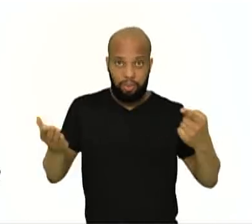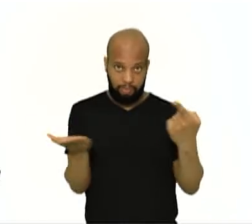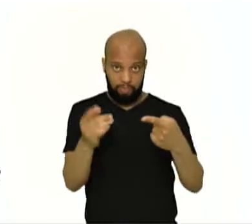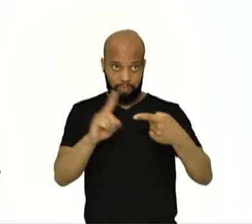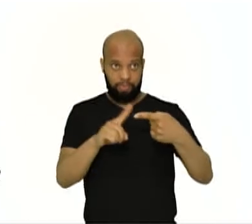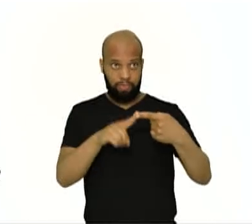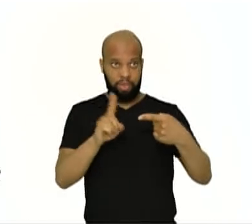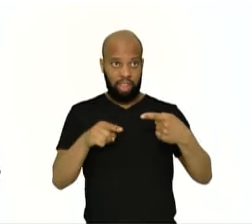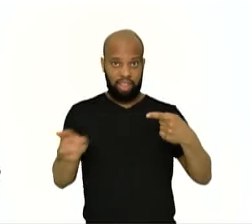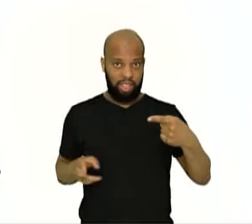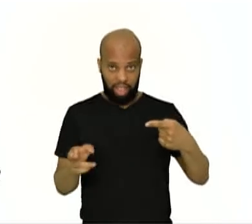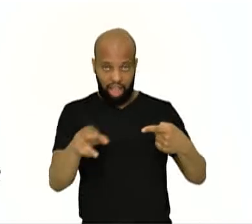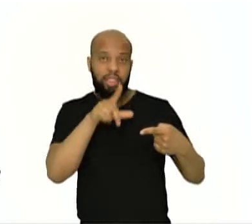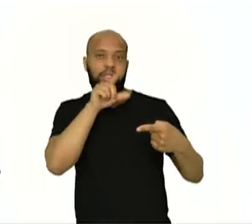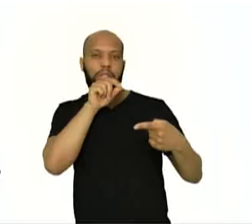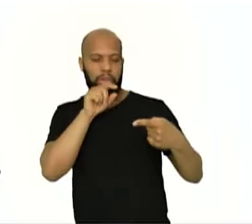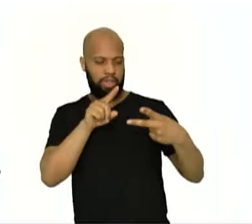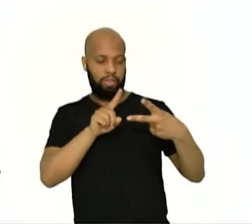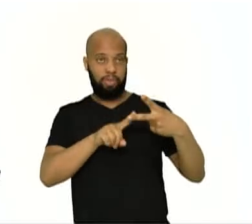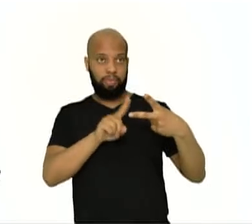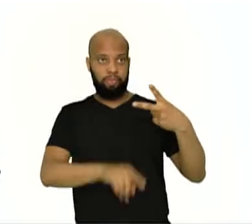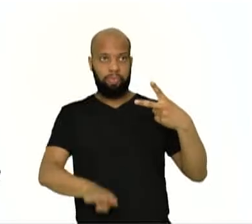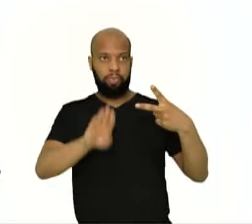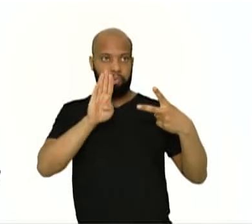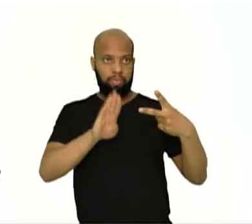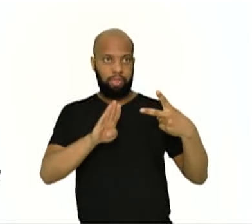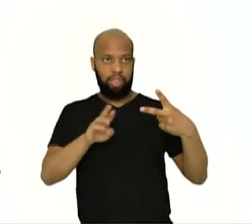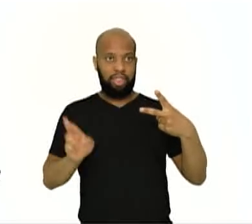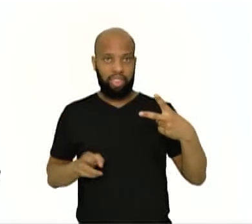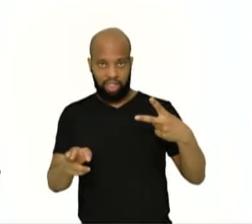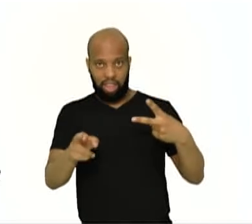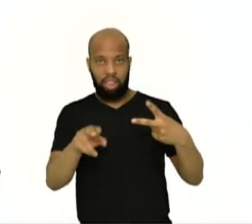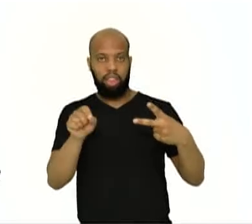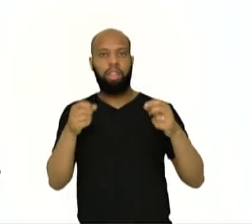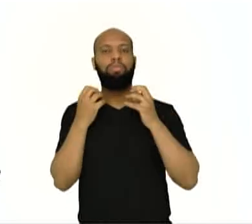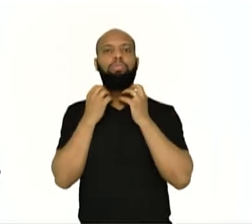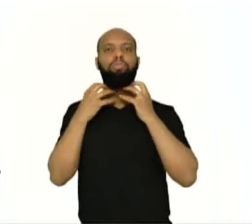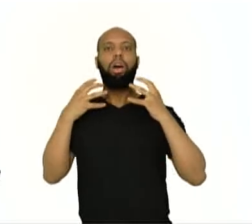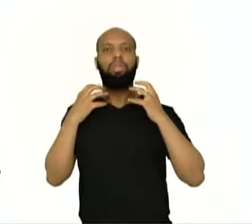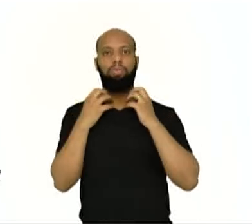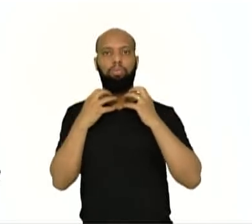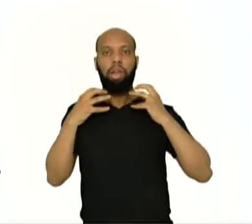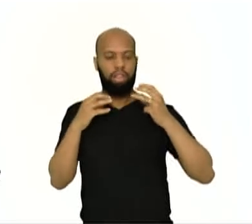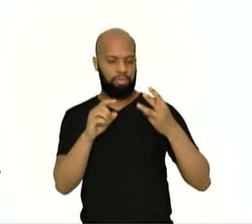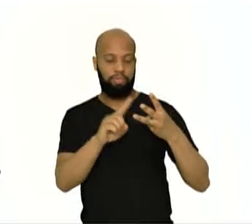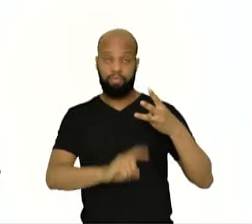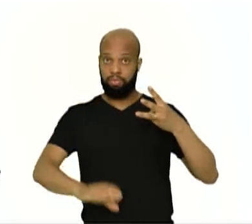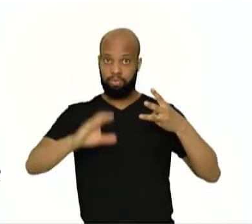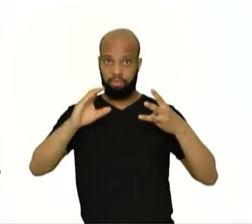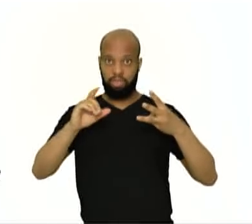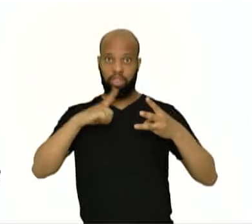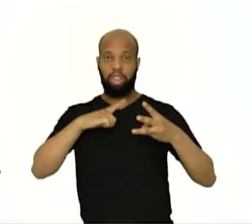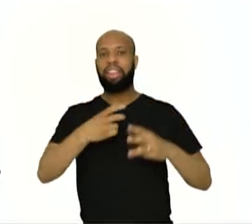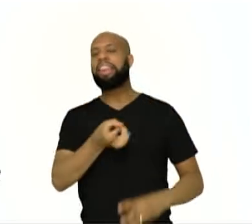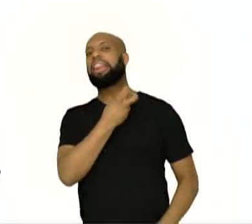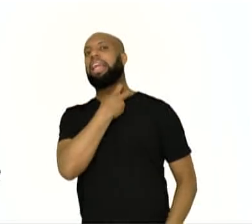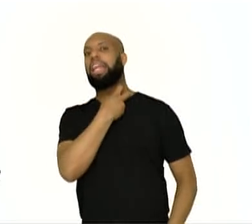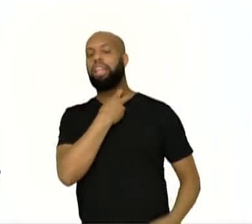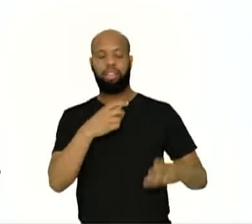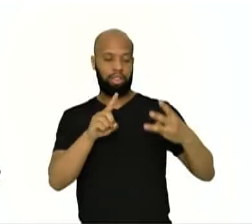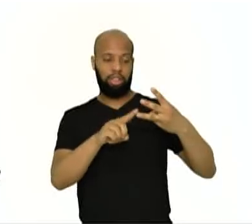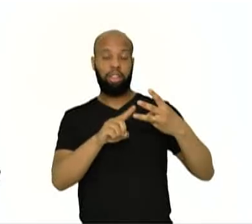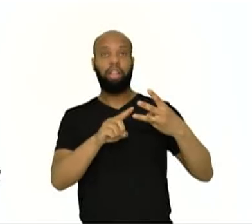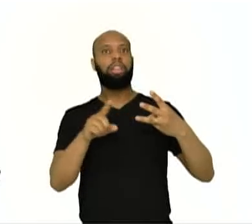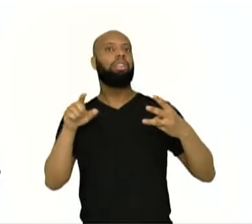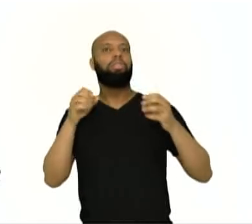A, será que são ratos e pássaros? Letra B, ratos e pombos? Letra C, morcegos e pombos?